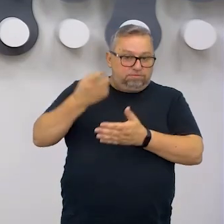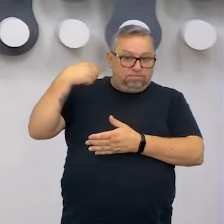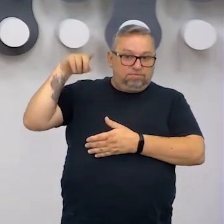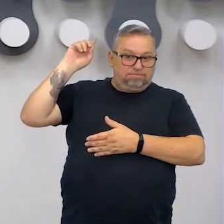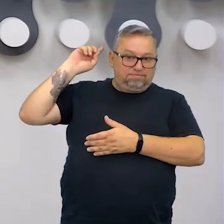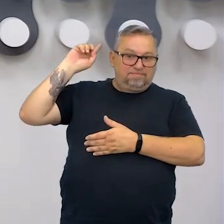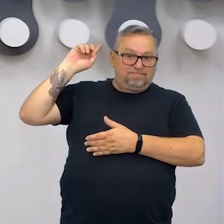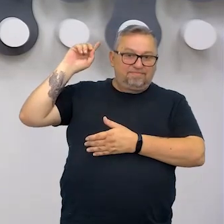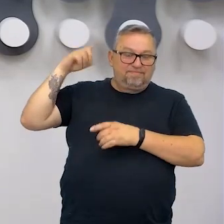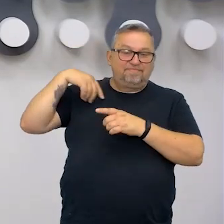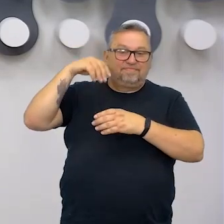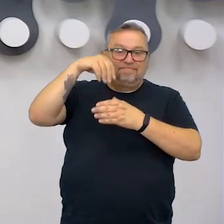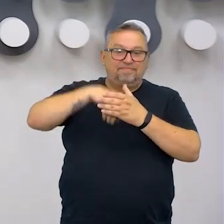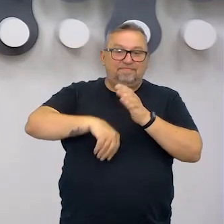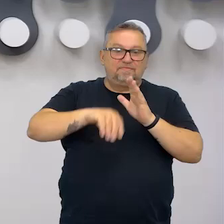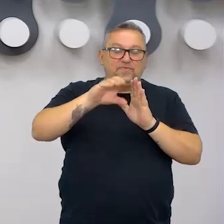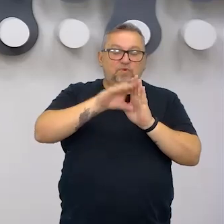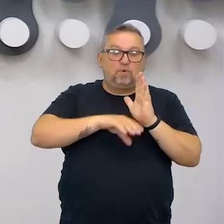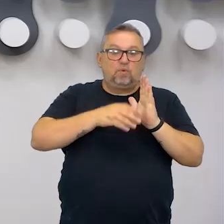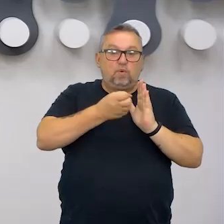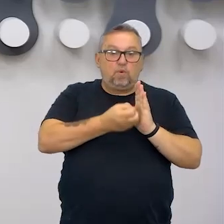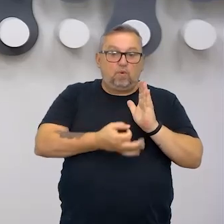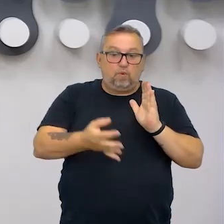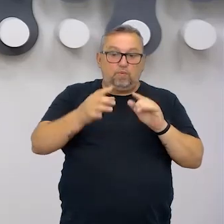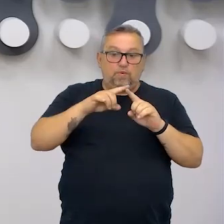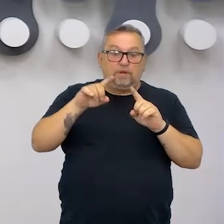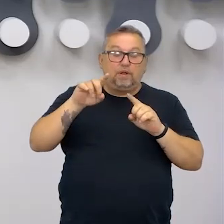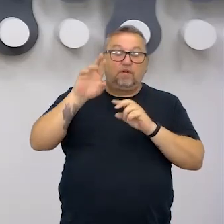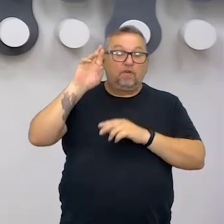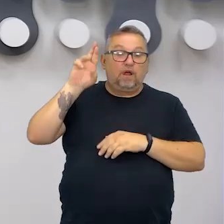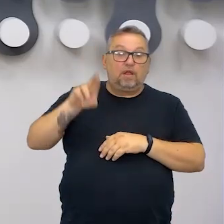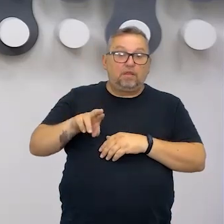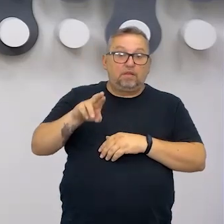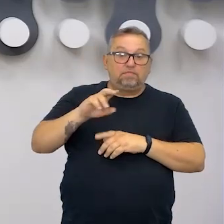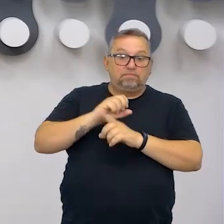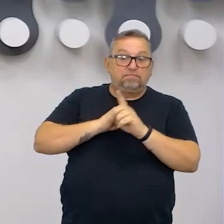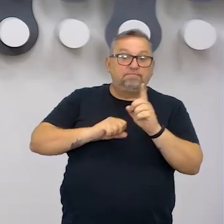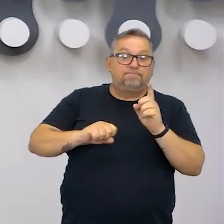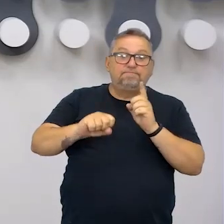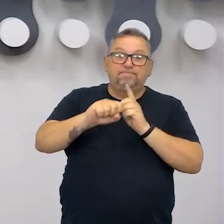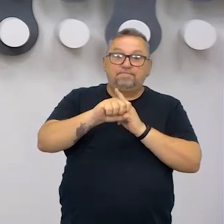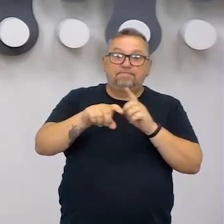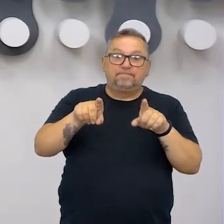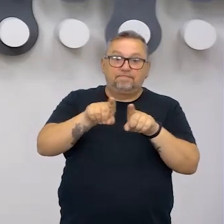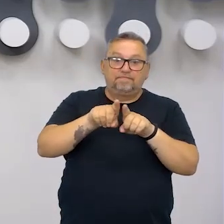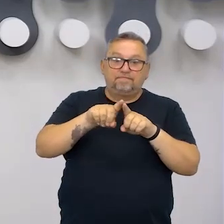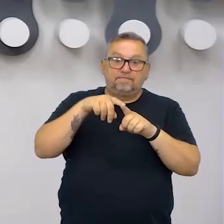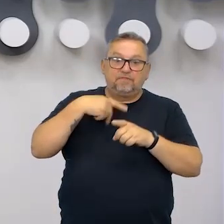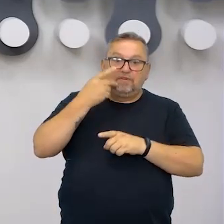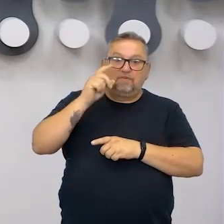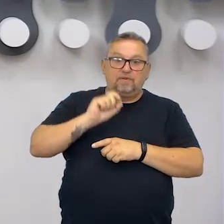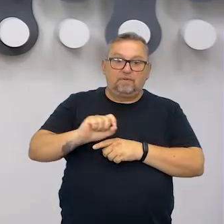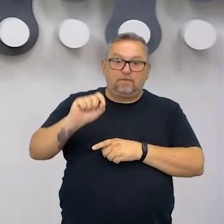aula dentro do componente Razão e Sociedade, que diz